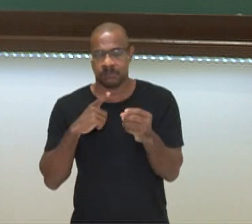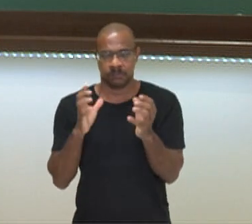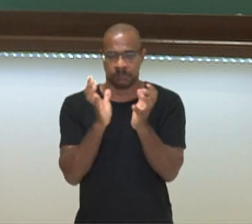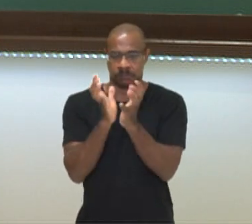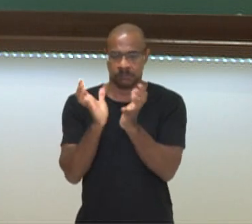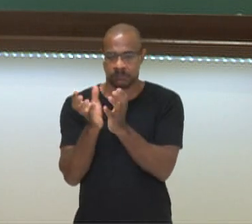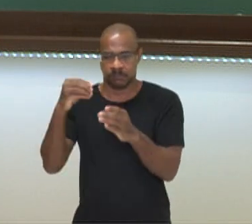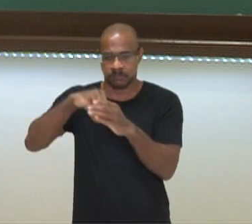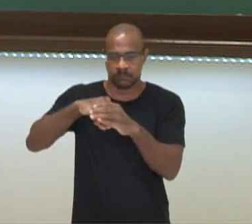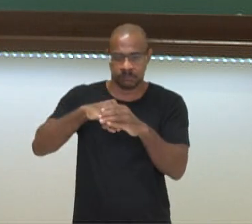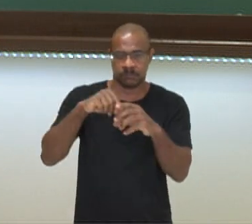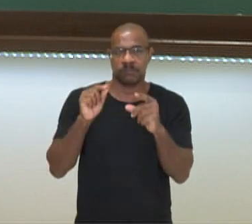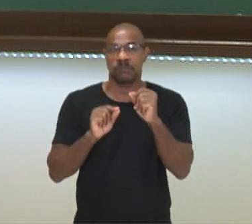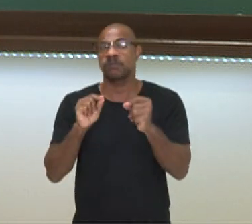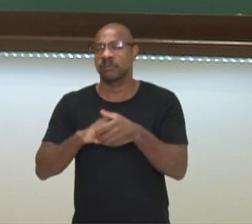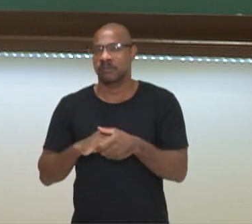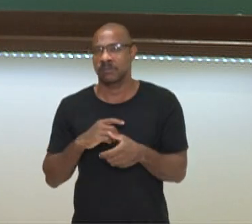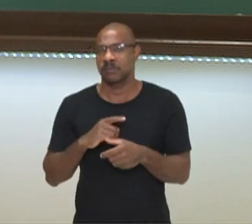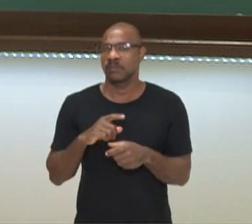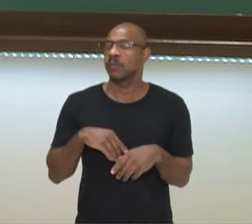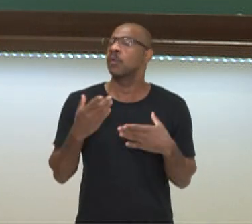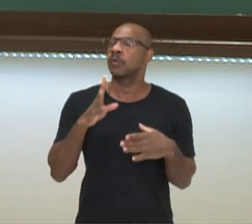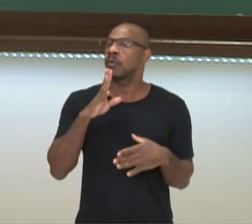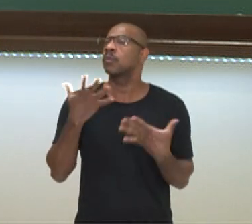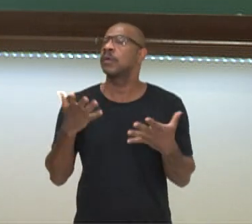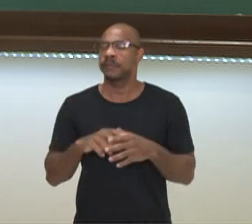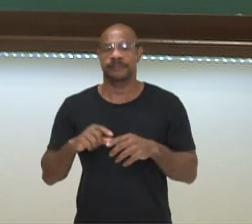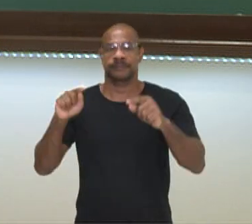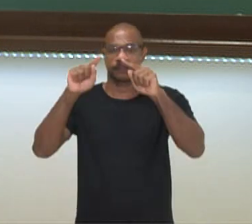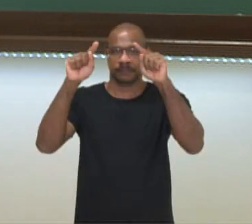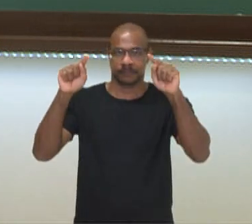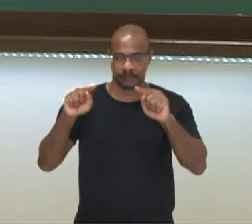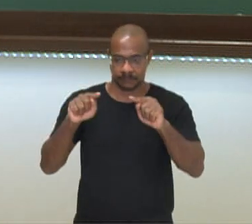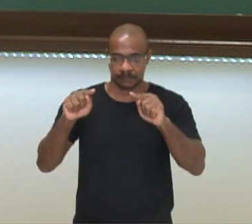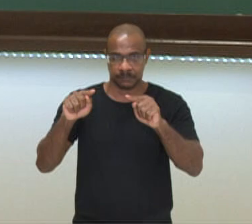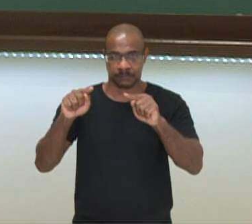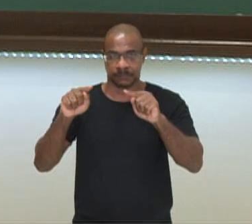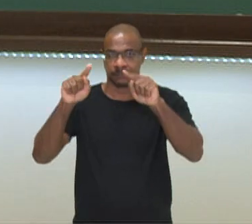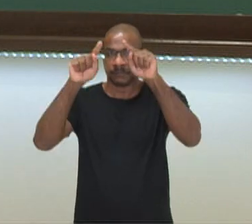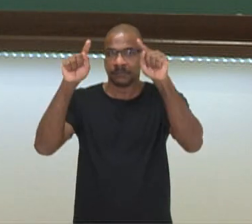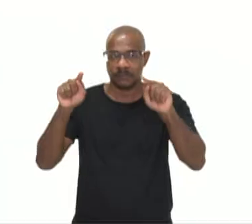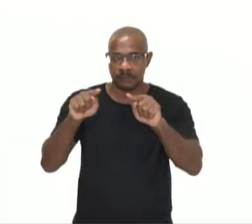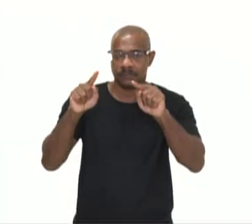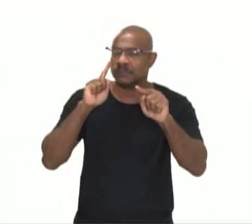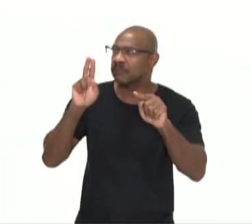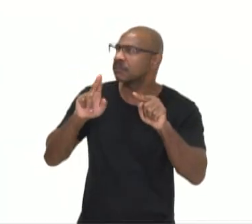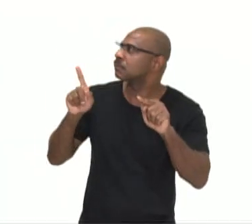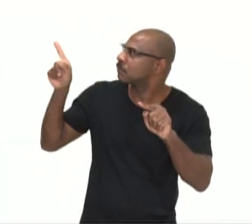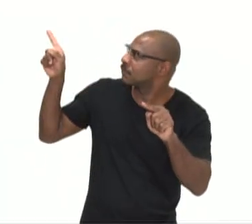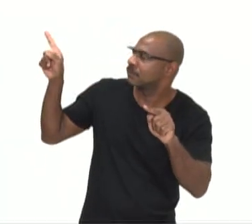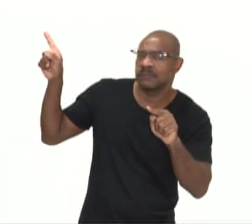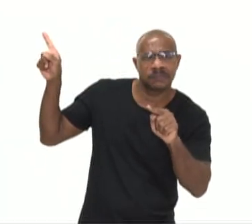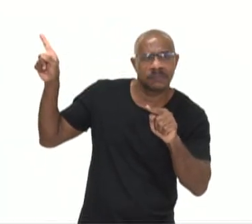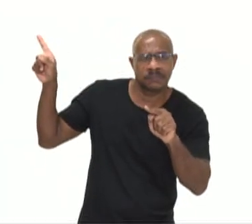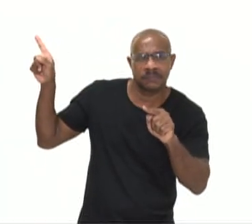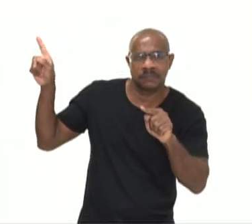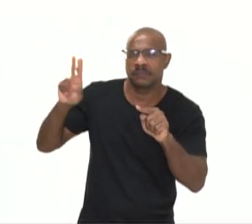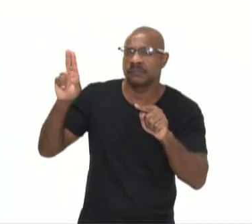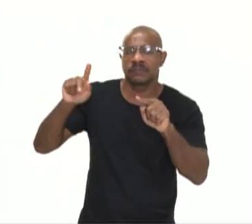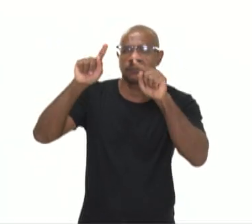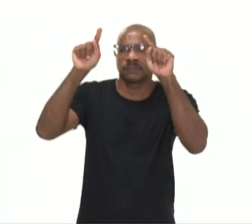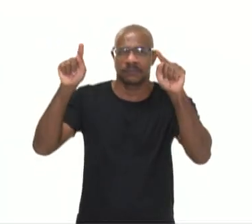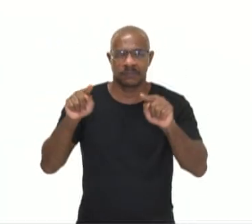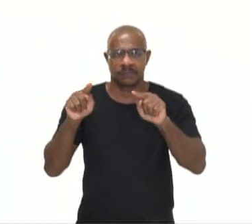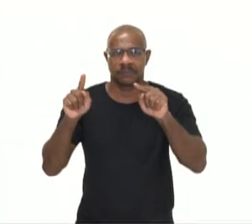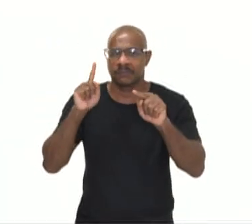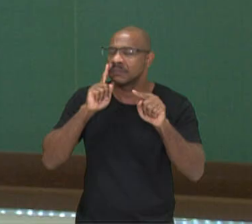gente conhece? O parênteses e os colchetes. Parênteses, isso mesmo. Parênteses é esse sinal de